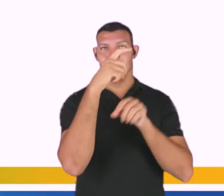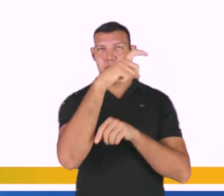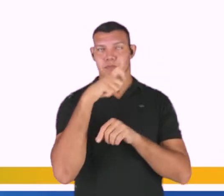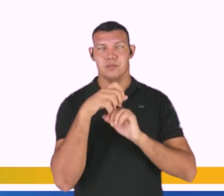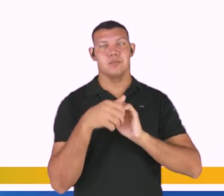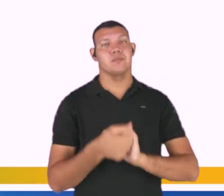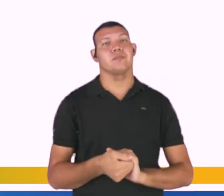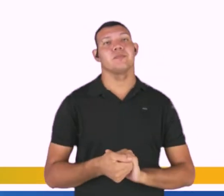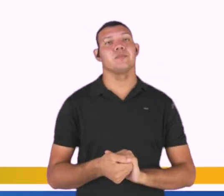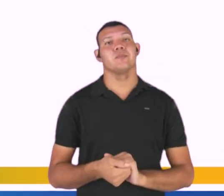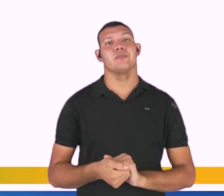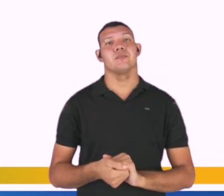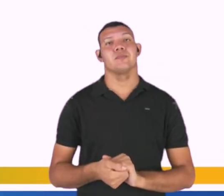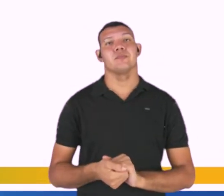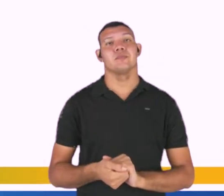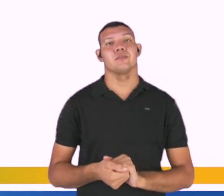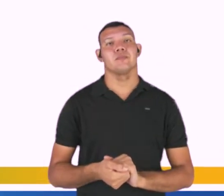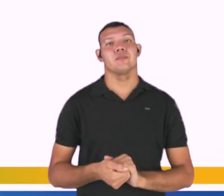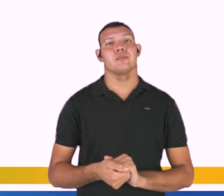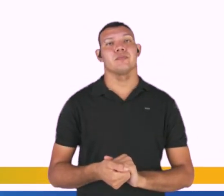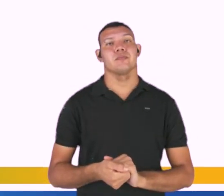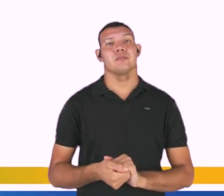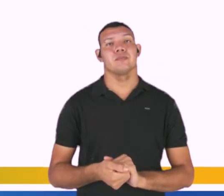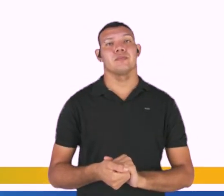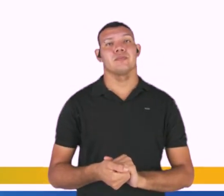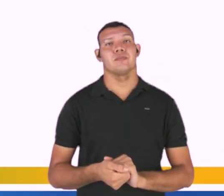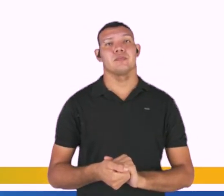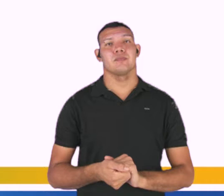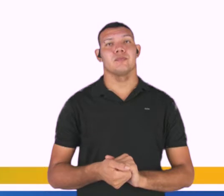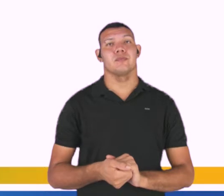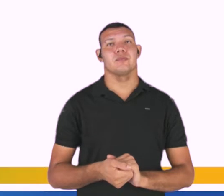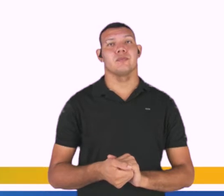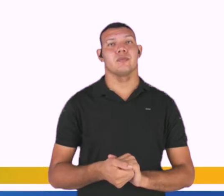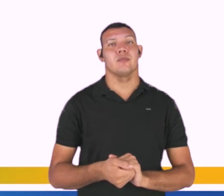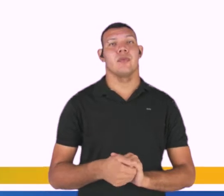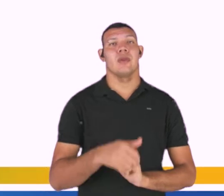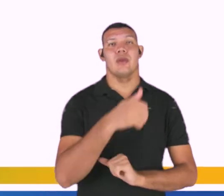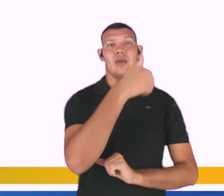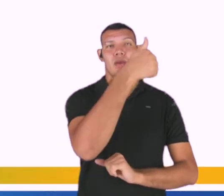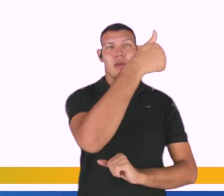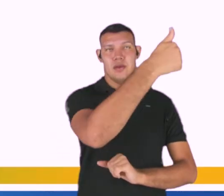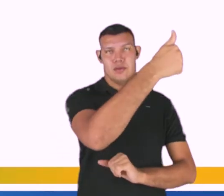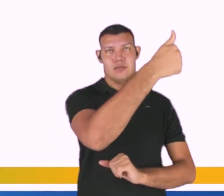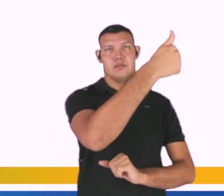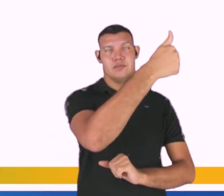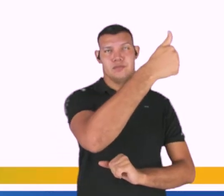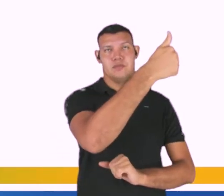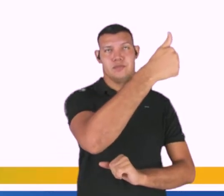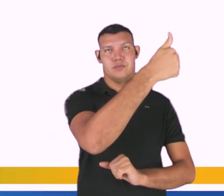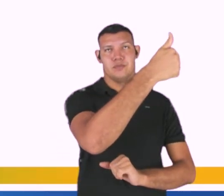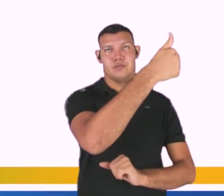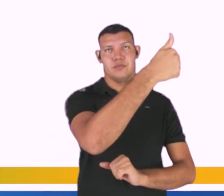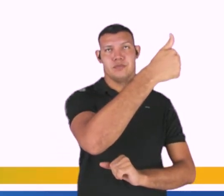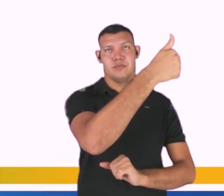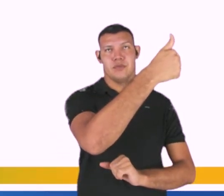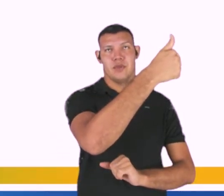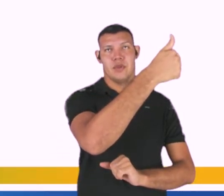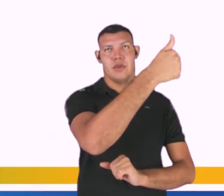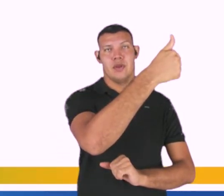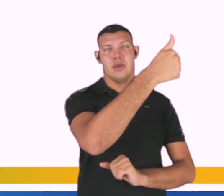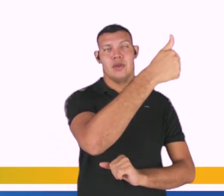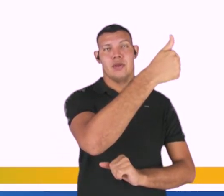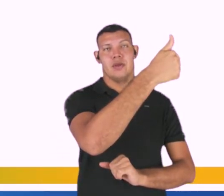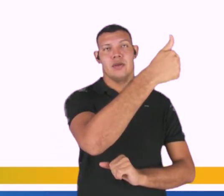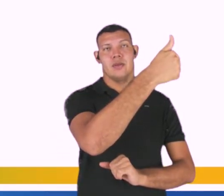a apdx lá no enunciado x a quarta - 5x a terceira